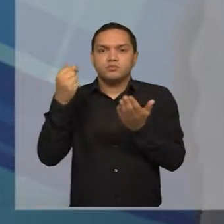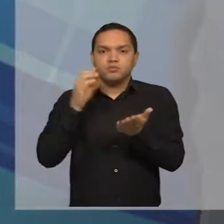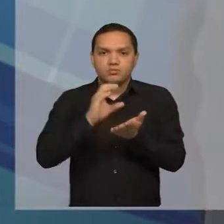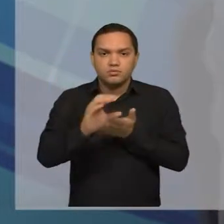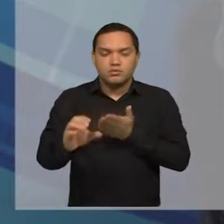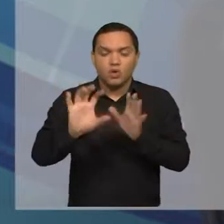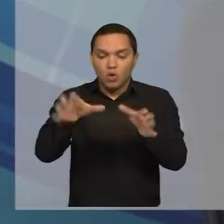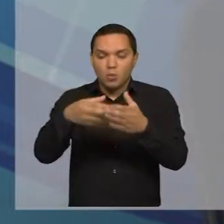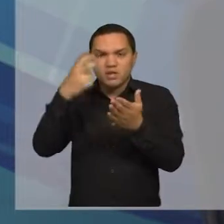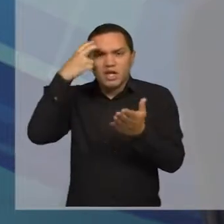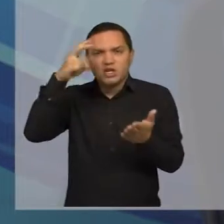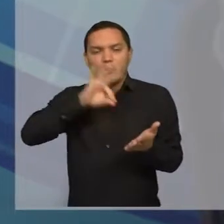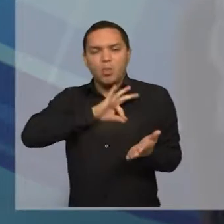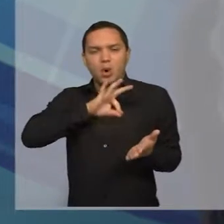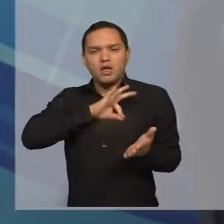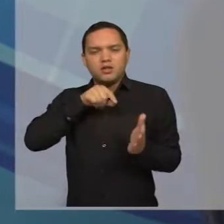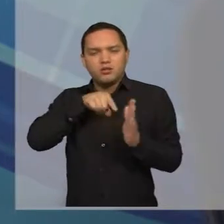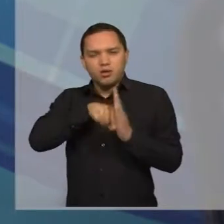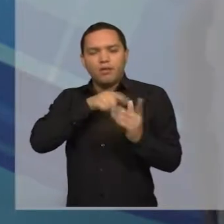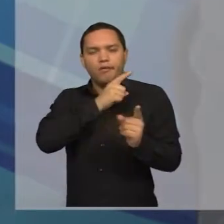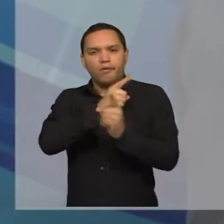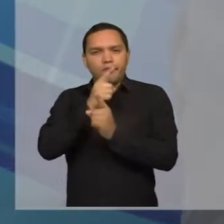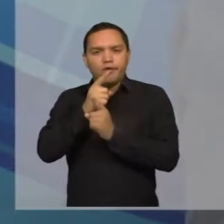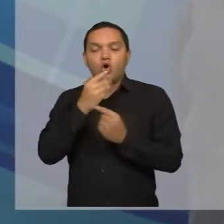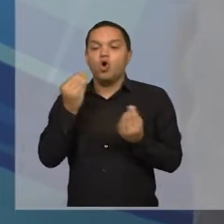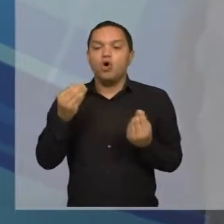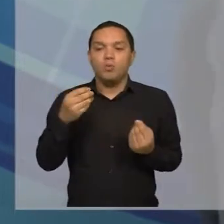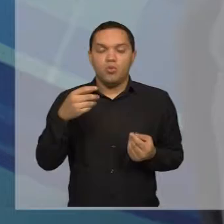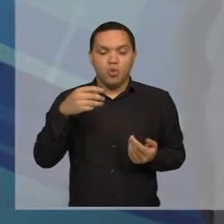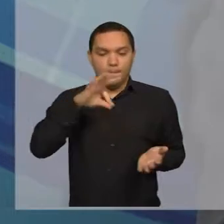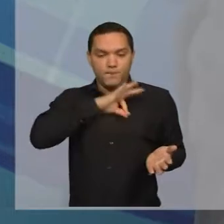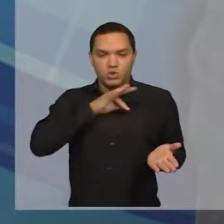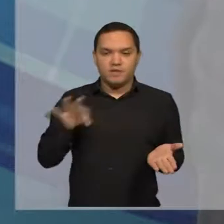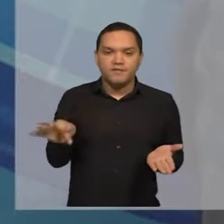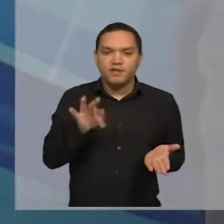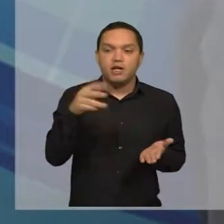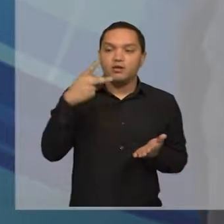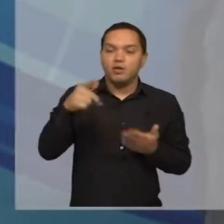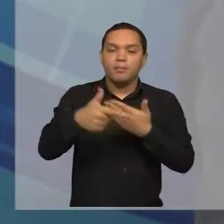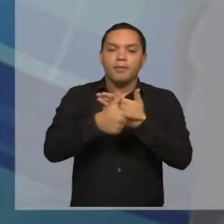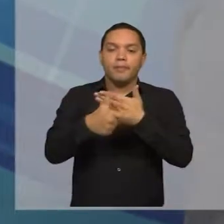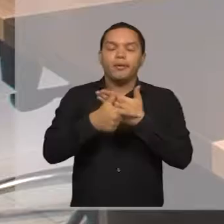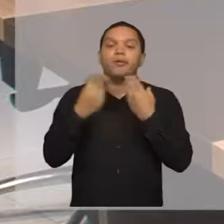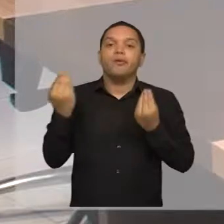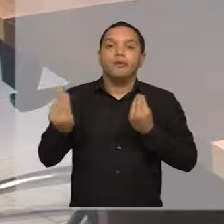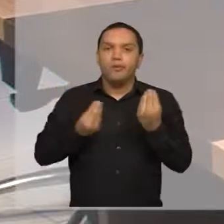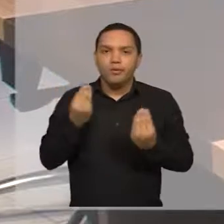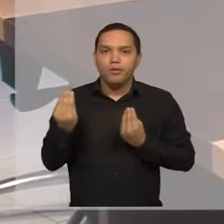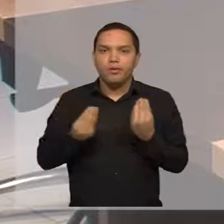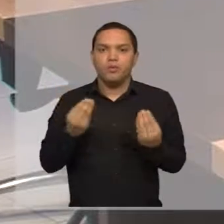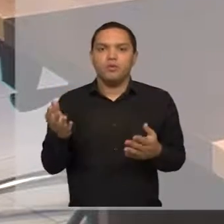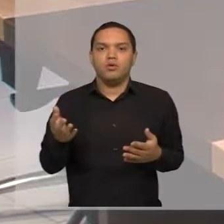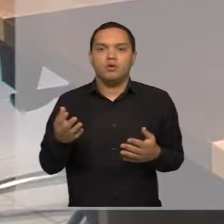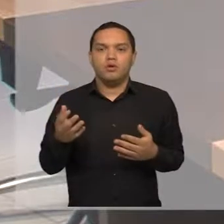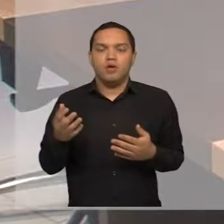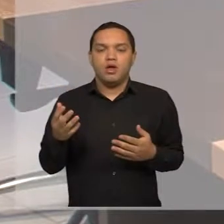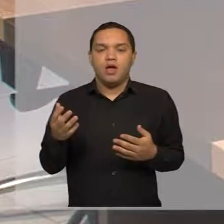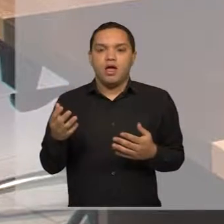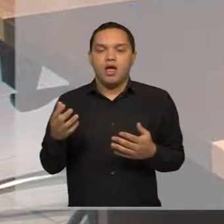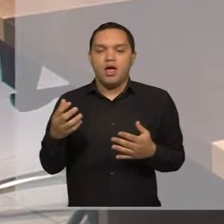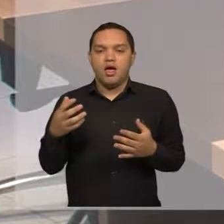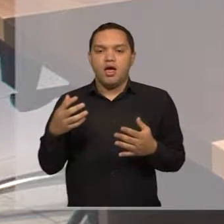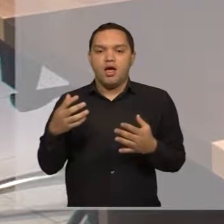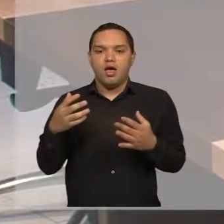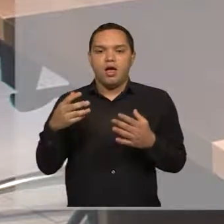para a inteligência, qual seria o papel da Polícia Federal, já que o crime hoje... Como se vai atuar nas fronteiras a partir de